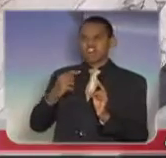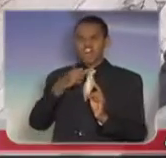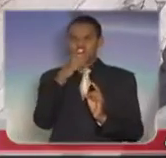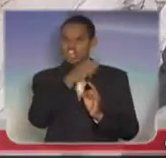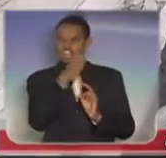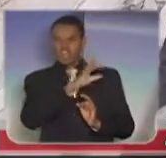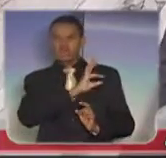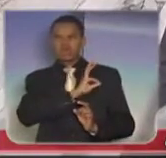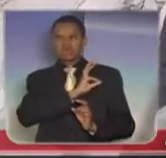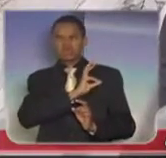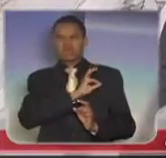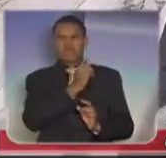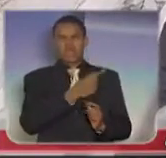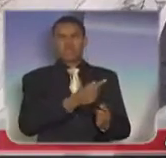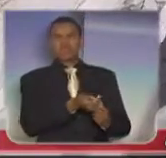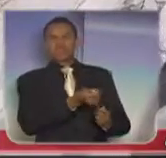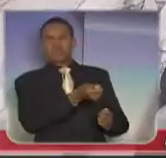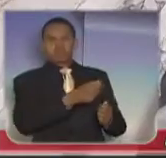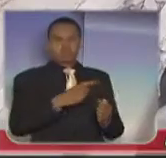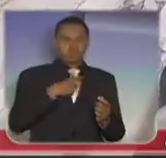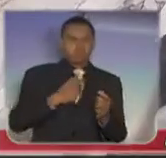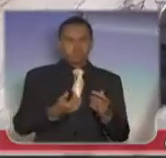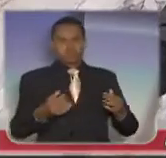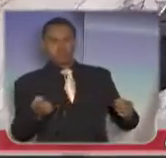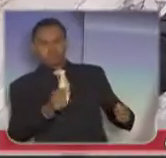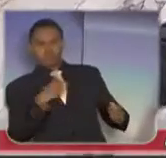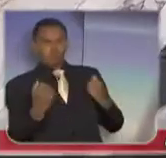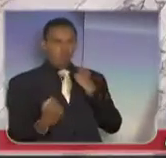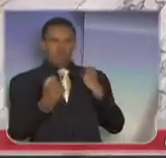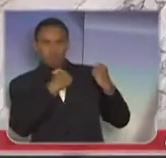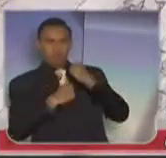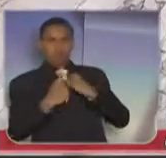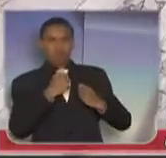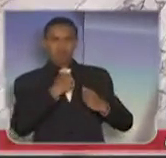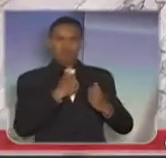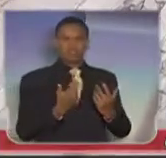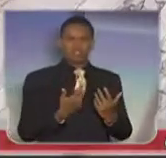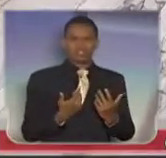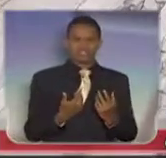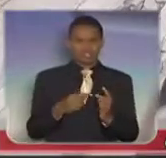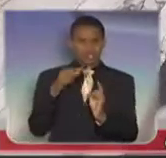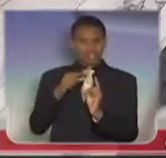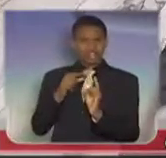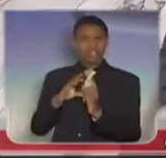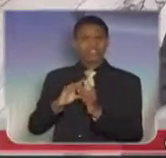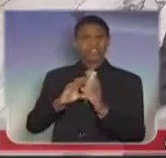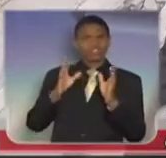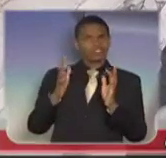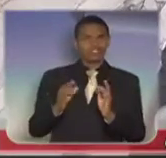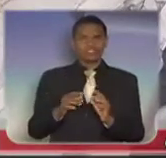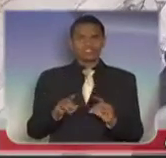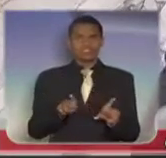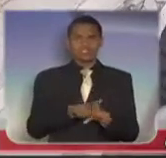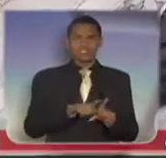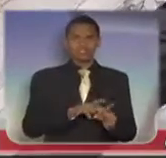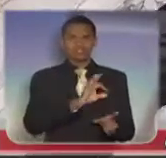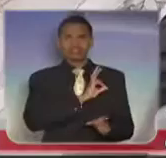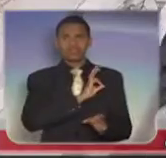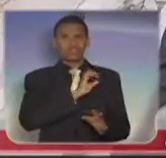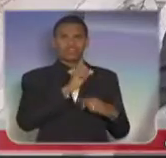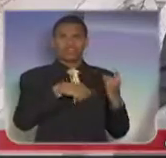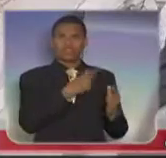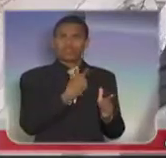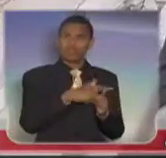policial militar policial militar me agrediu pronto além de liberar o preso ainda o policial militar vai ter um problema então